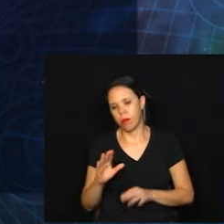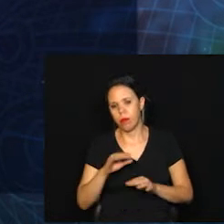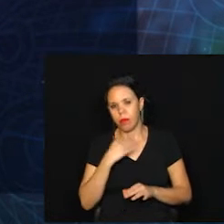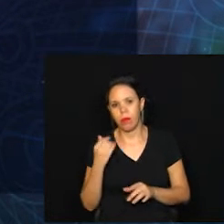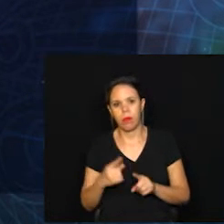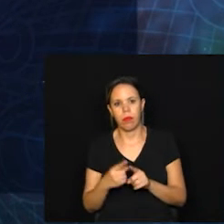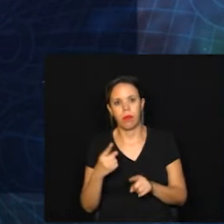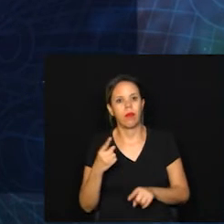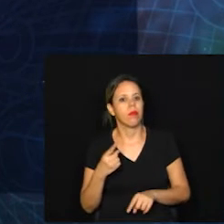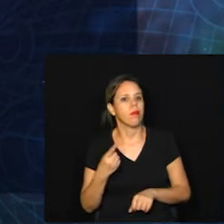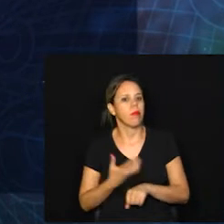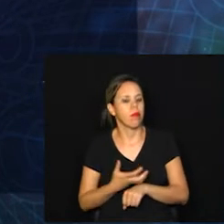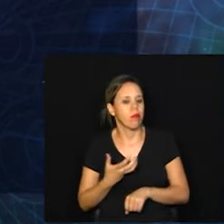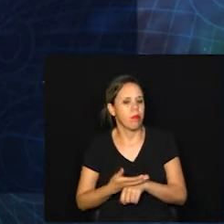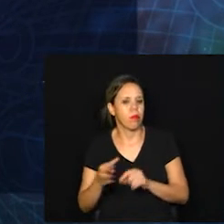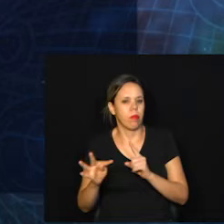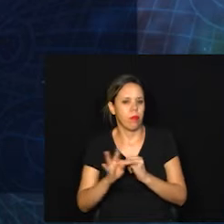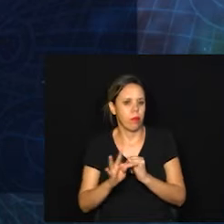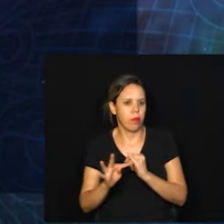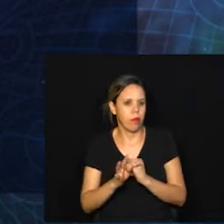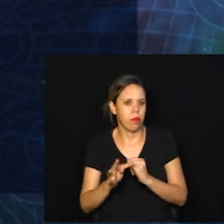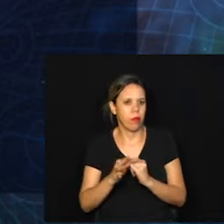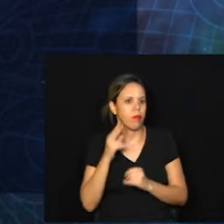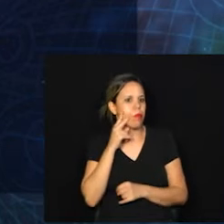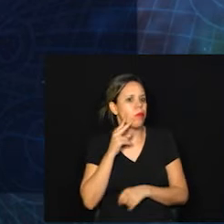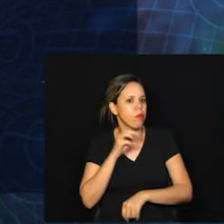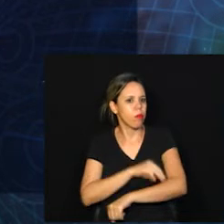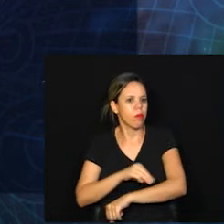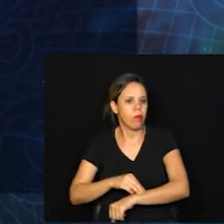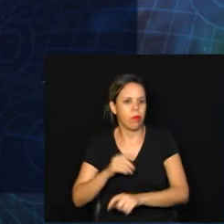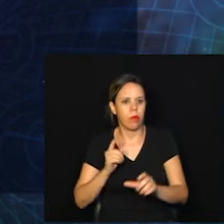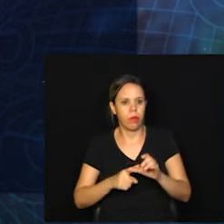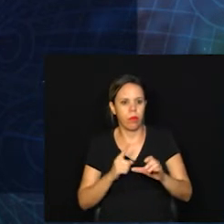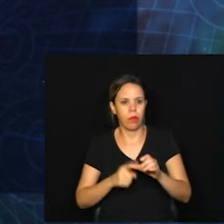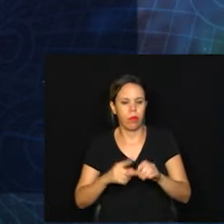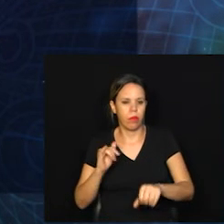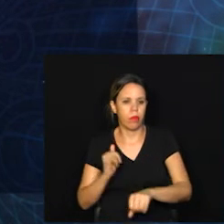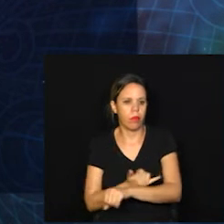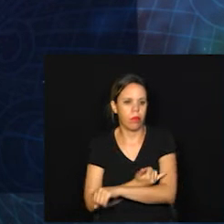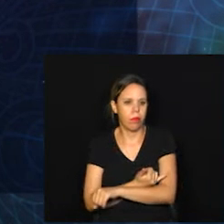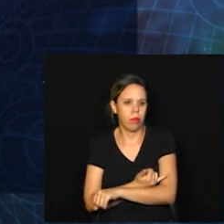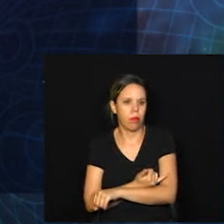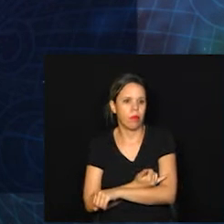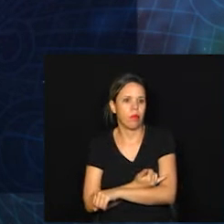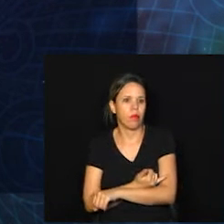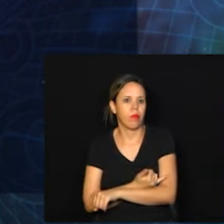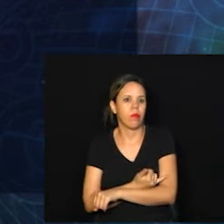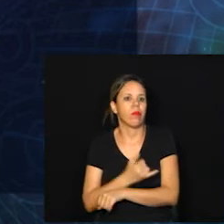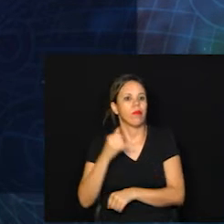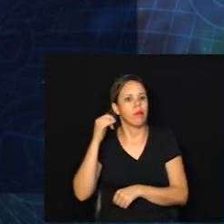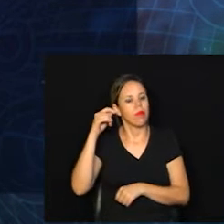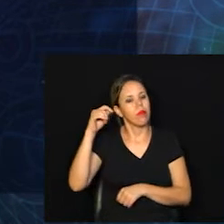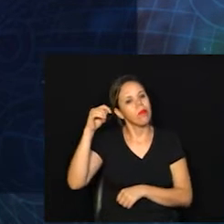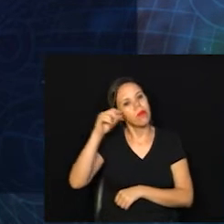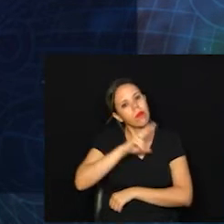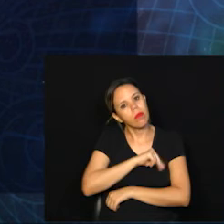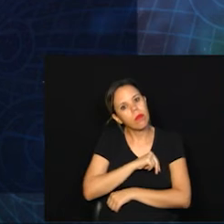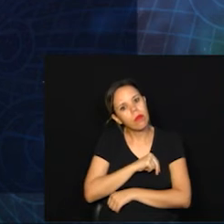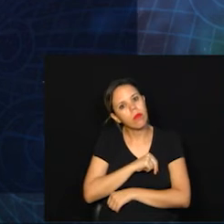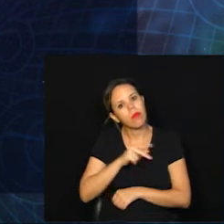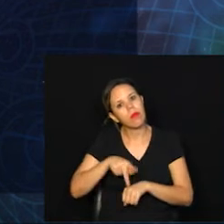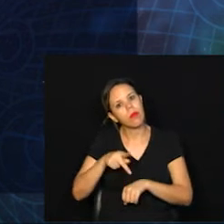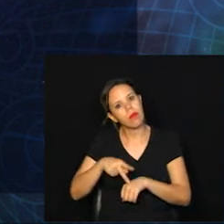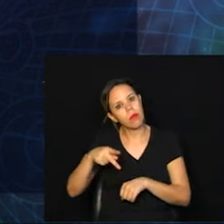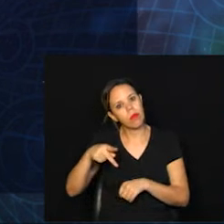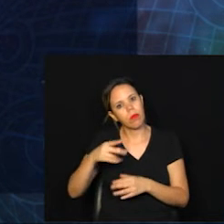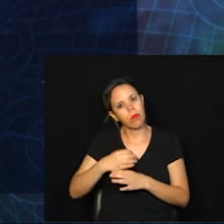Odessa, Itatiba, Vinhedo, Monte Mor, Cosmópolis, Jaguariúna, Artur Nogueira, Pedreira, Engenheiro